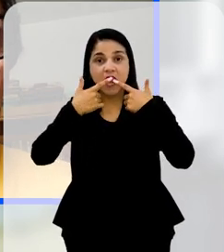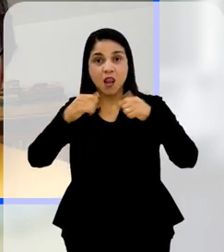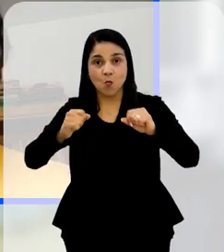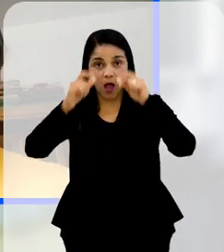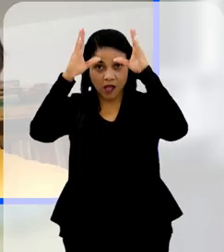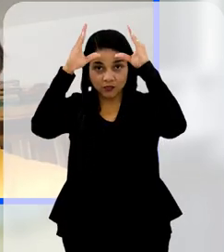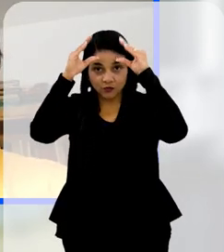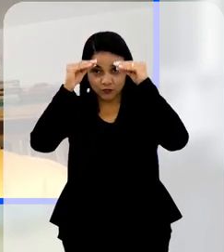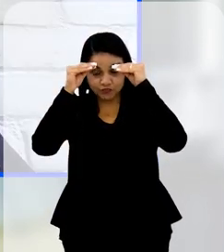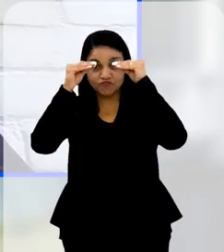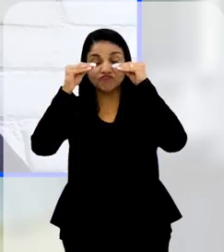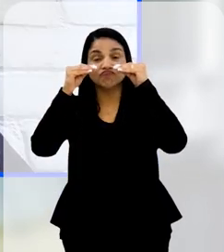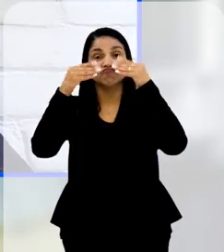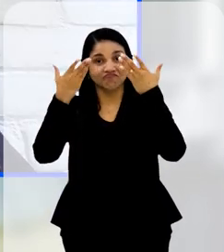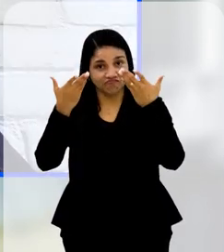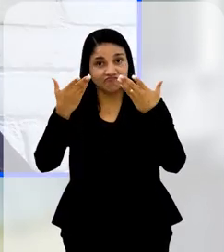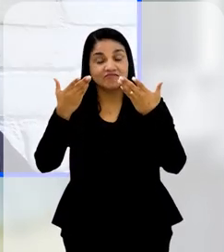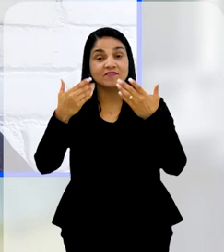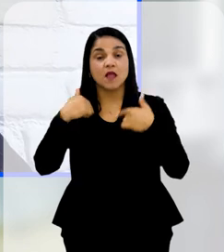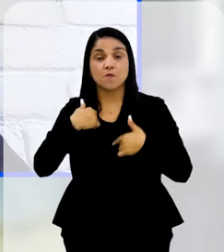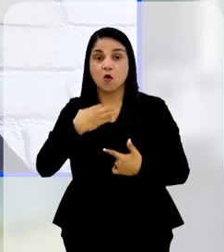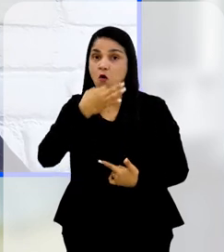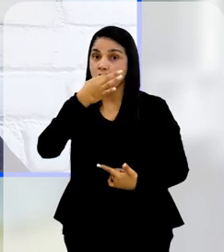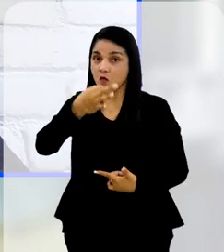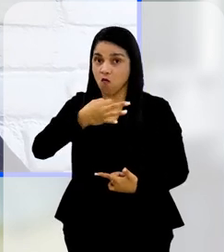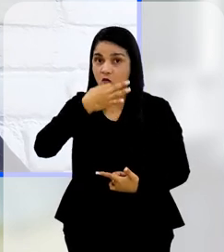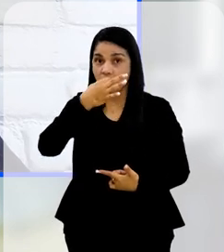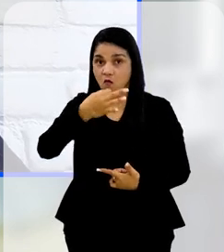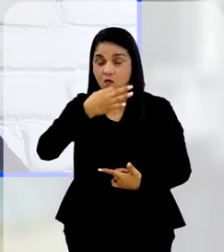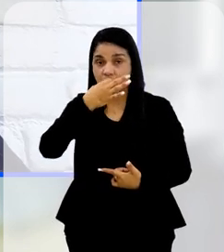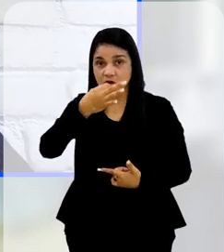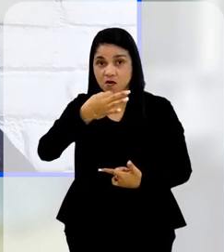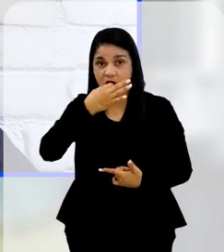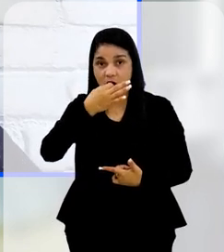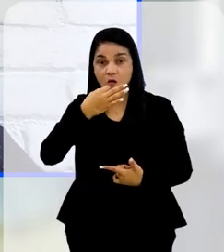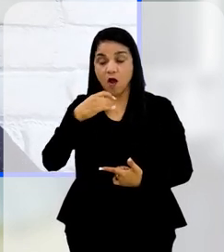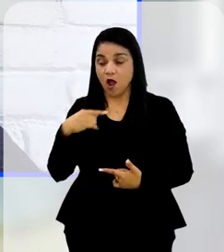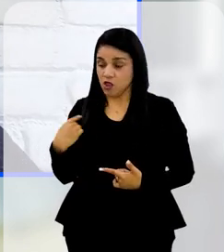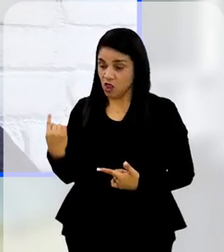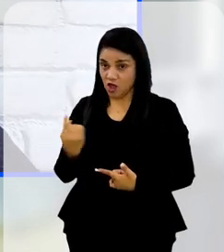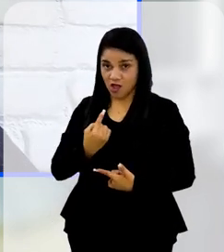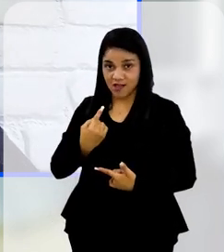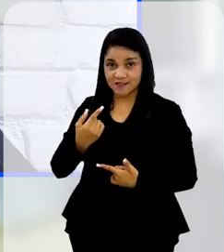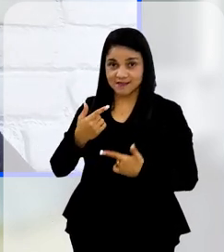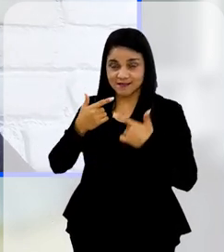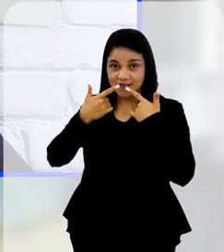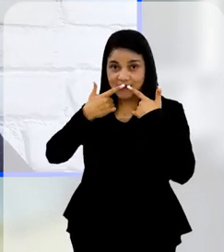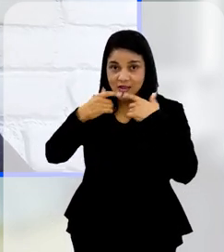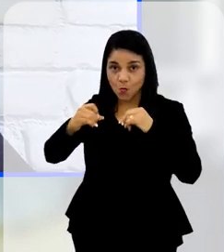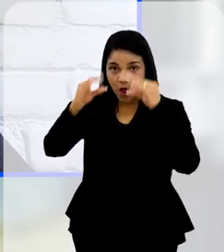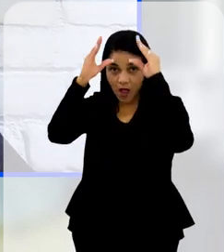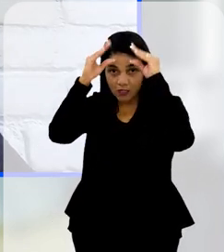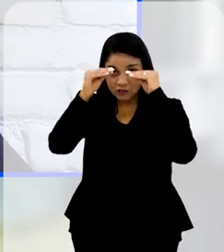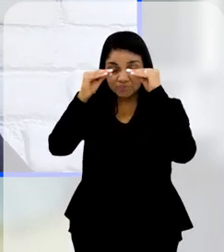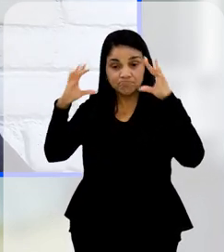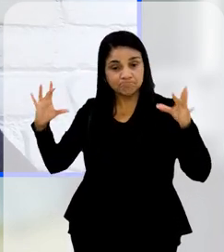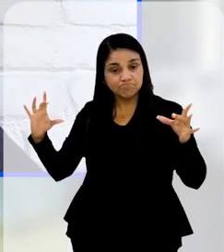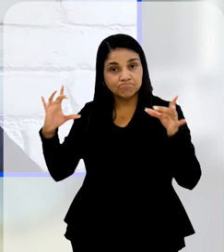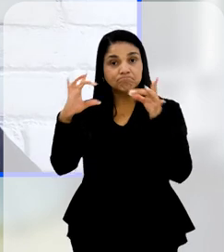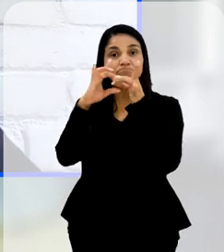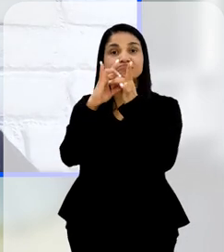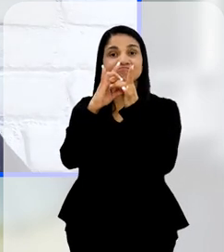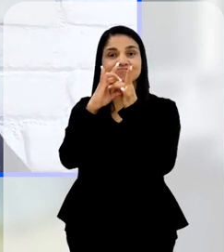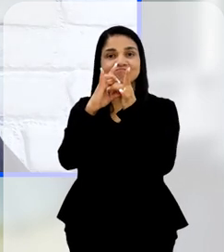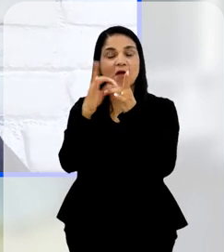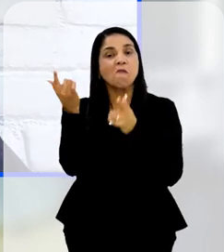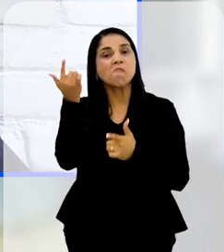se aproximarem, mas na minha opinião, as nossas linguagens se aproximaram muito bem, e eu acho que